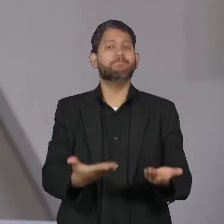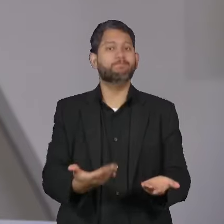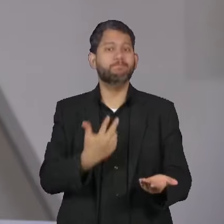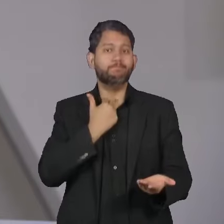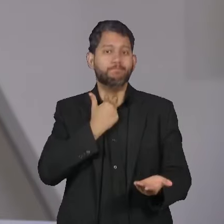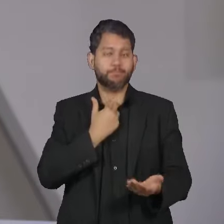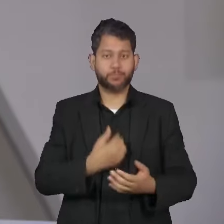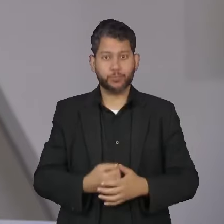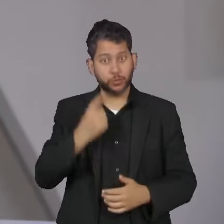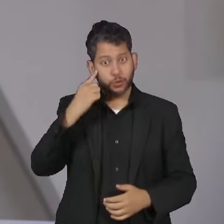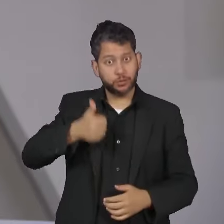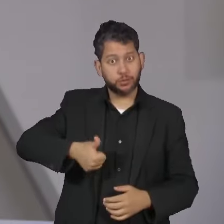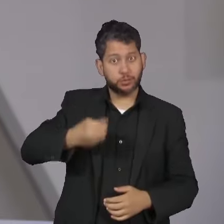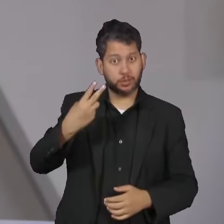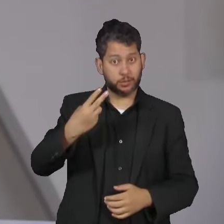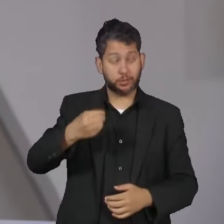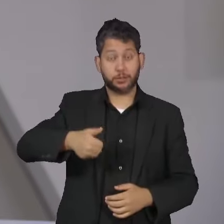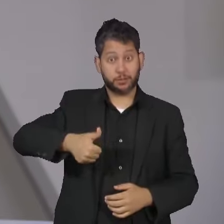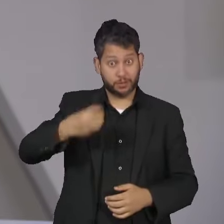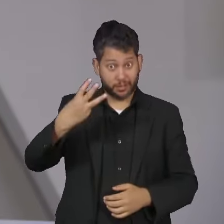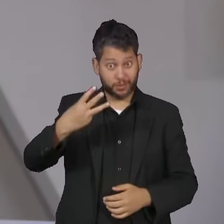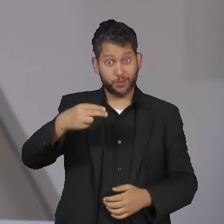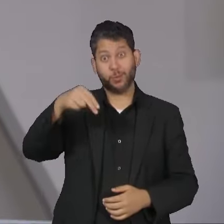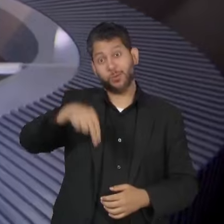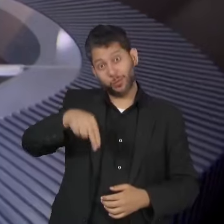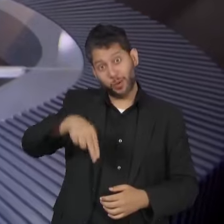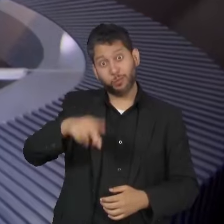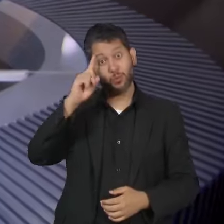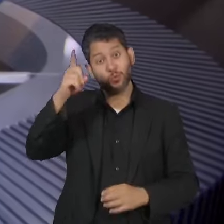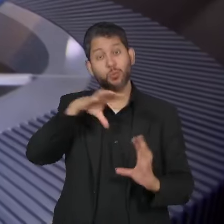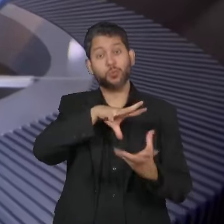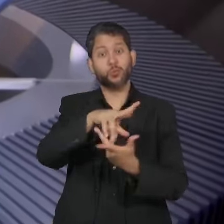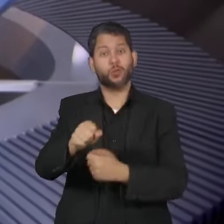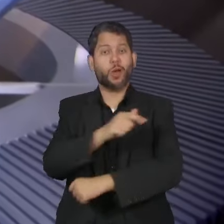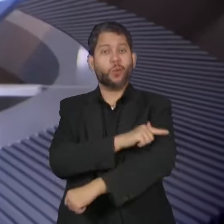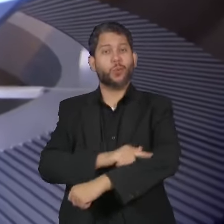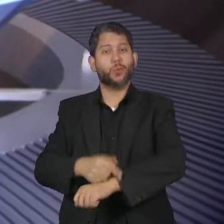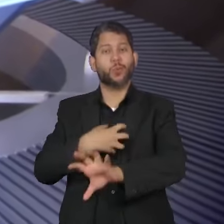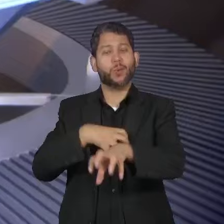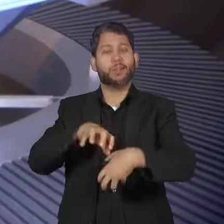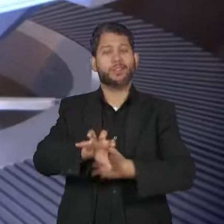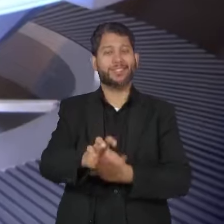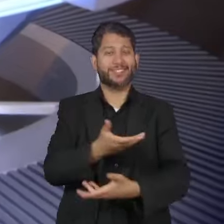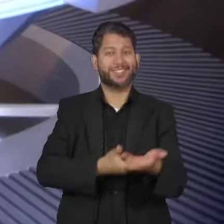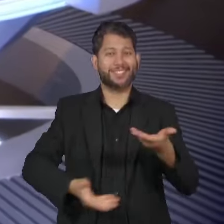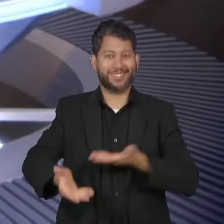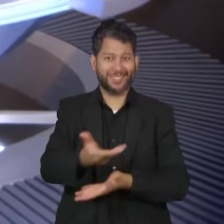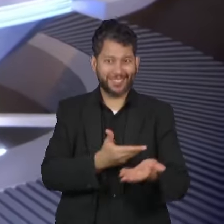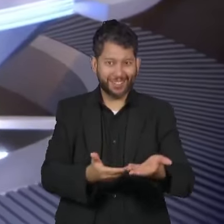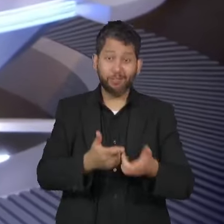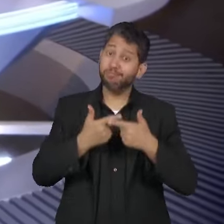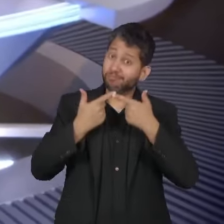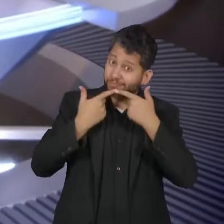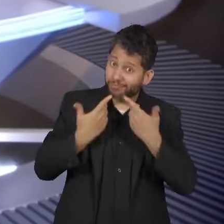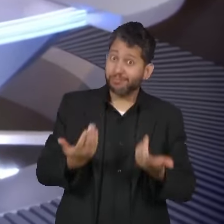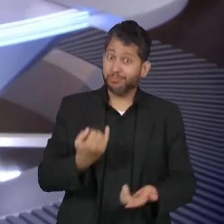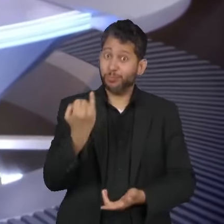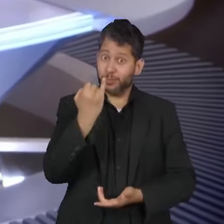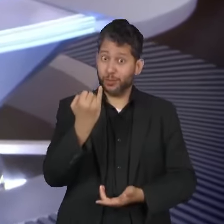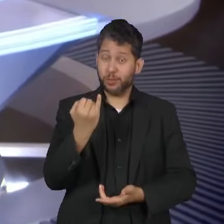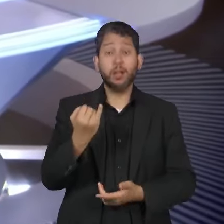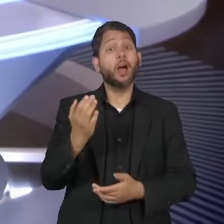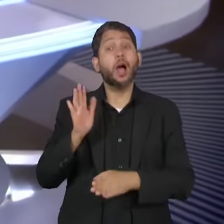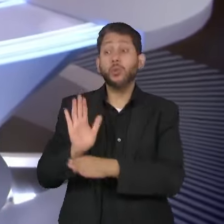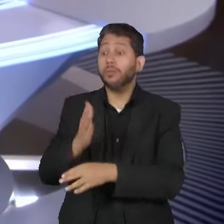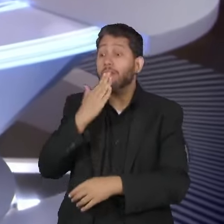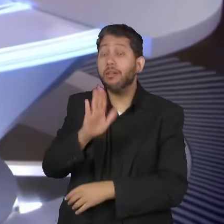13 de novembro é o Dia Mundial da Gentileza. O exemplo de pequenas práticas de gentileza no dia a dia ajuda na educação